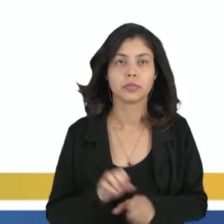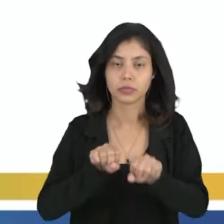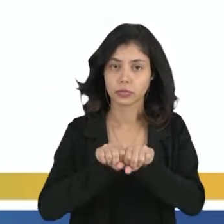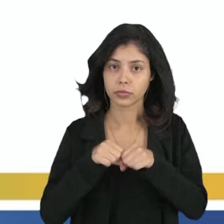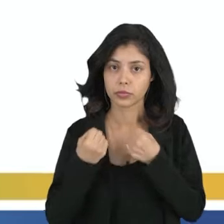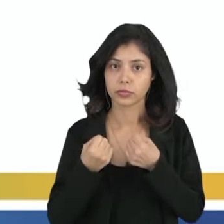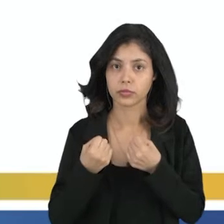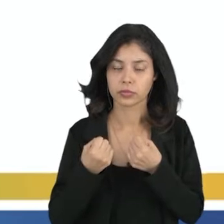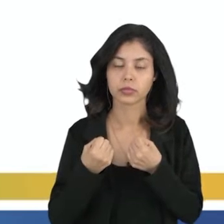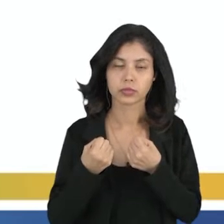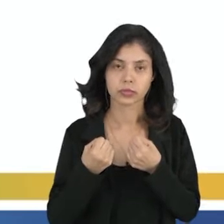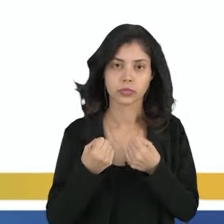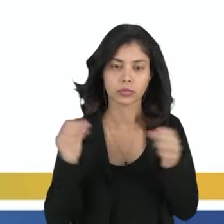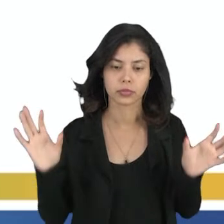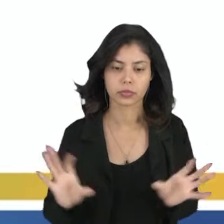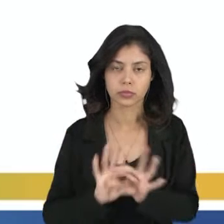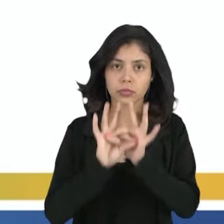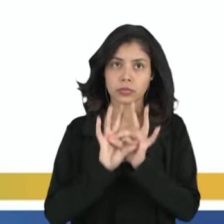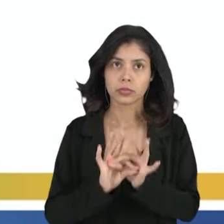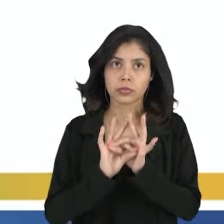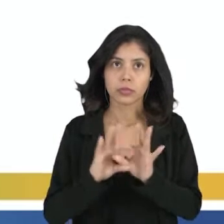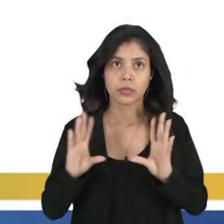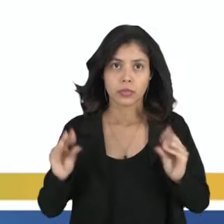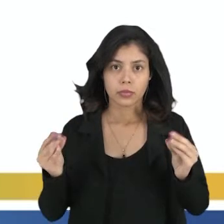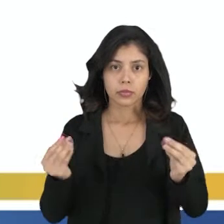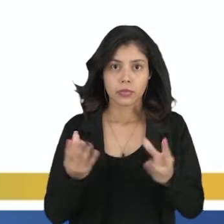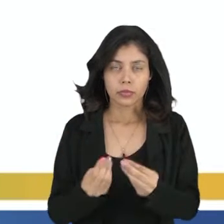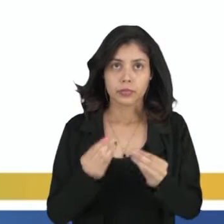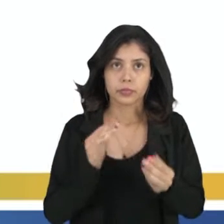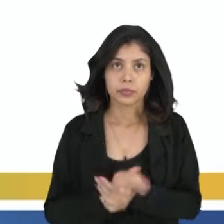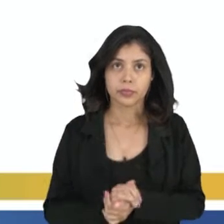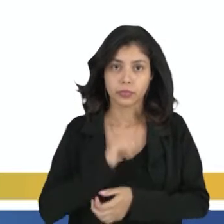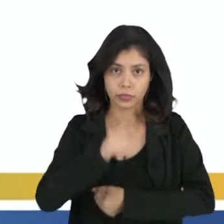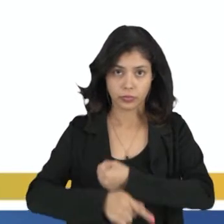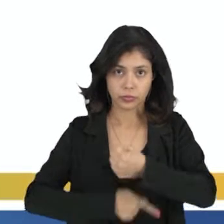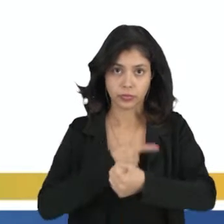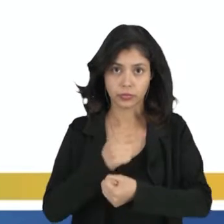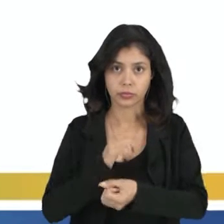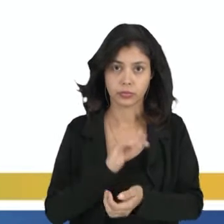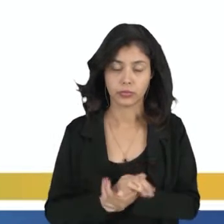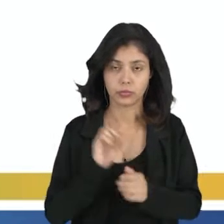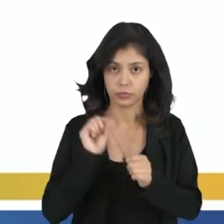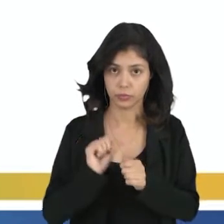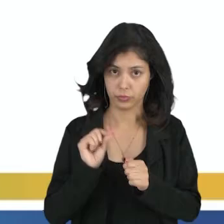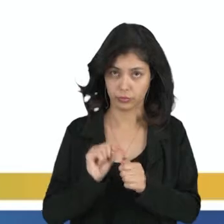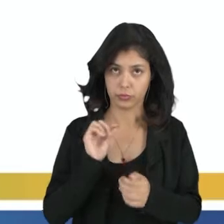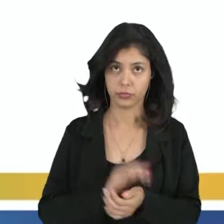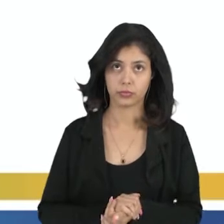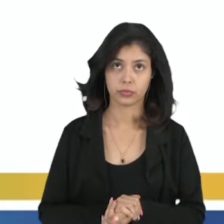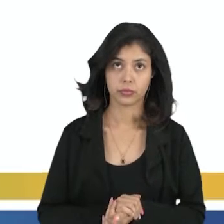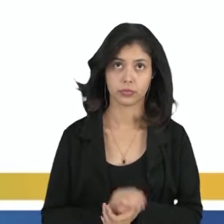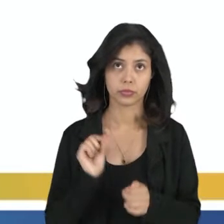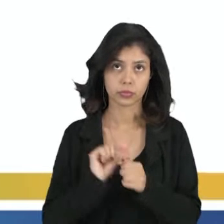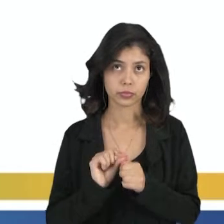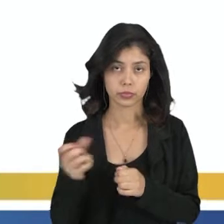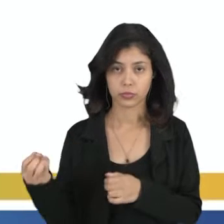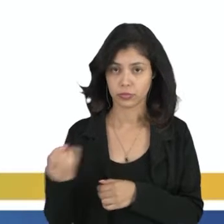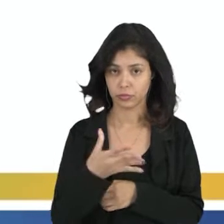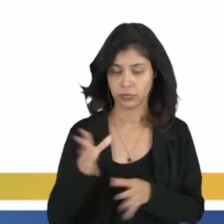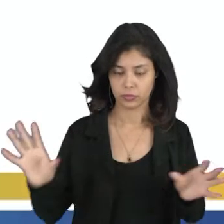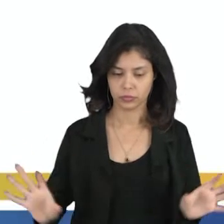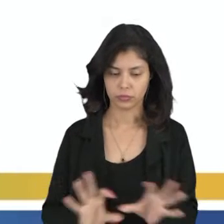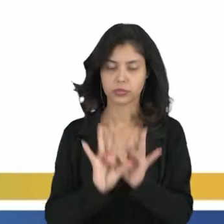das ligações das substâncias e os átomos foram rearranjados, formando